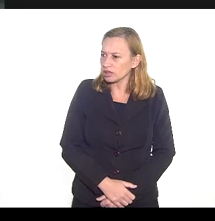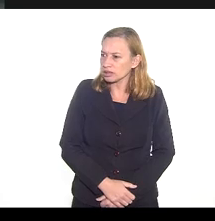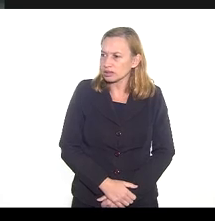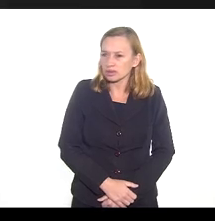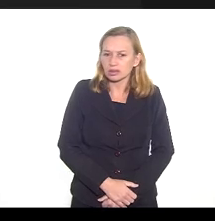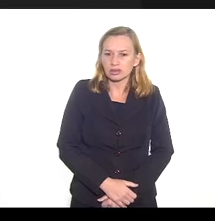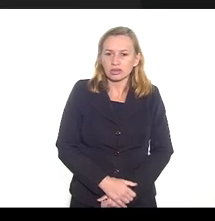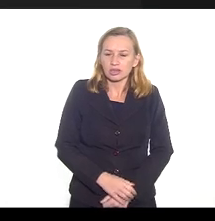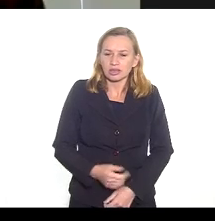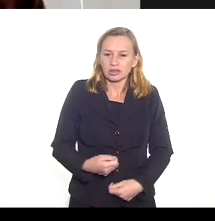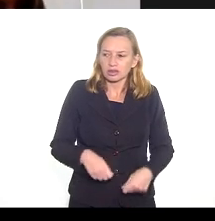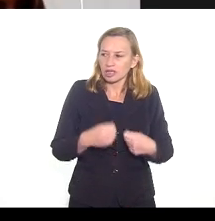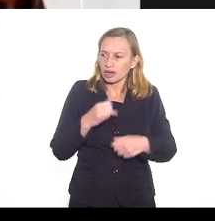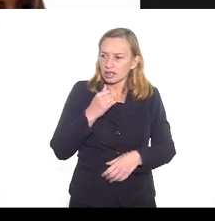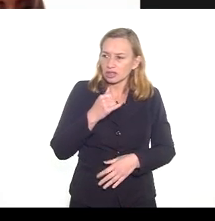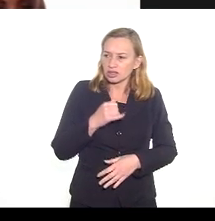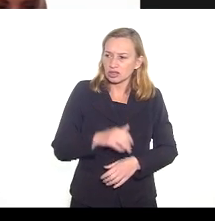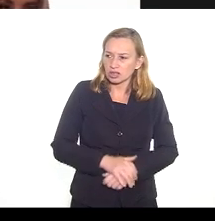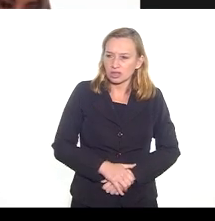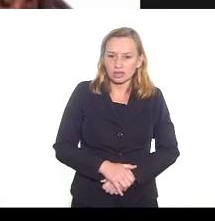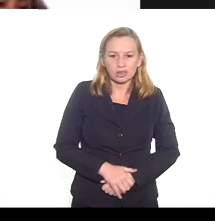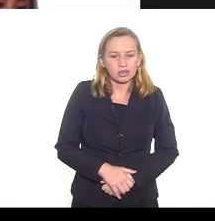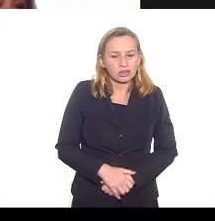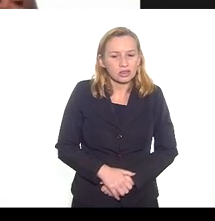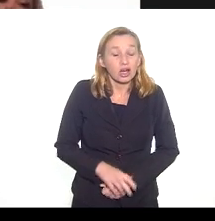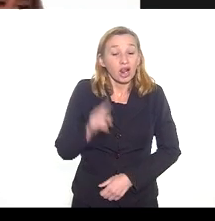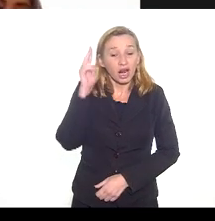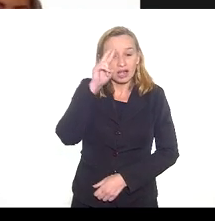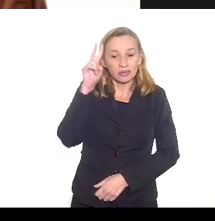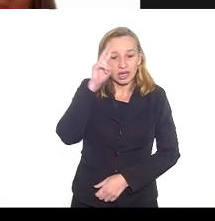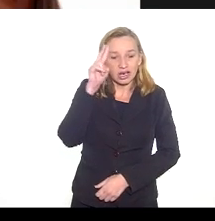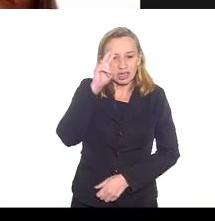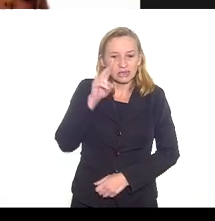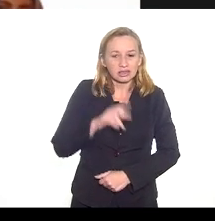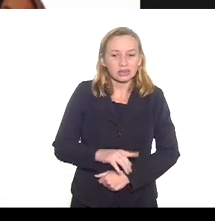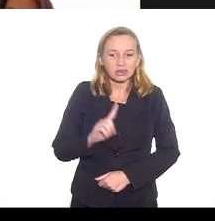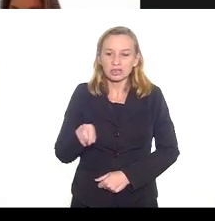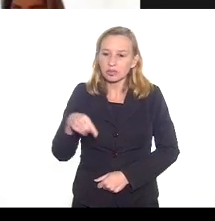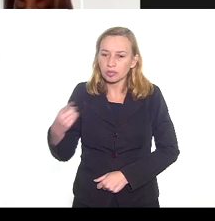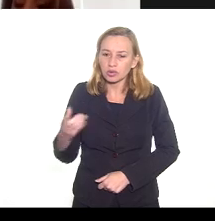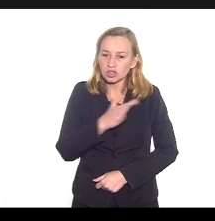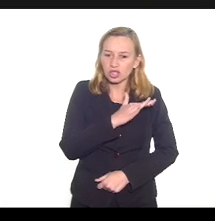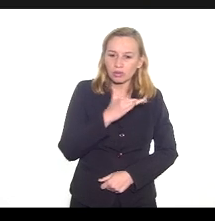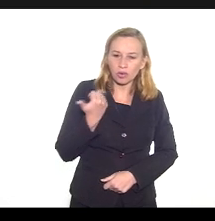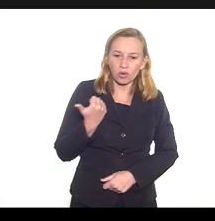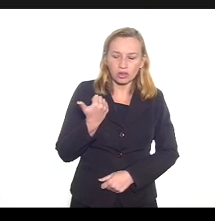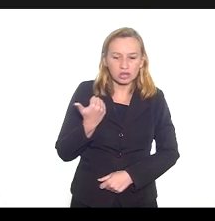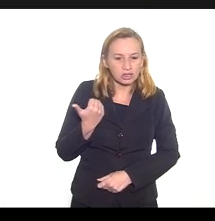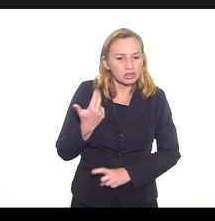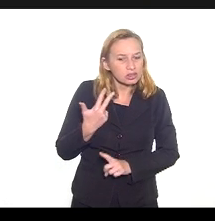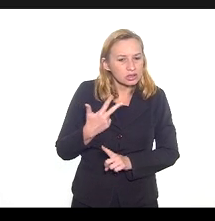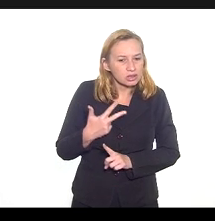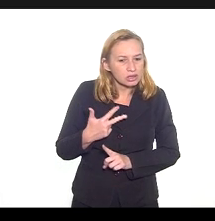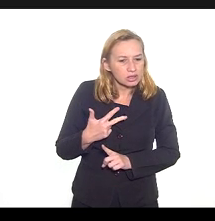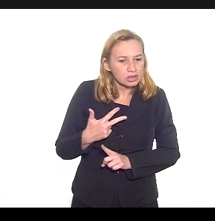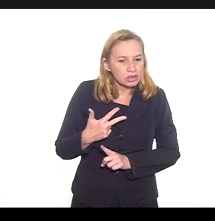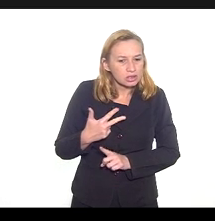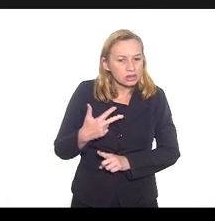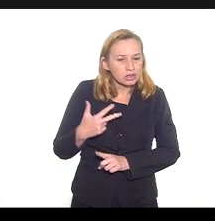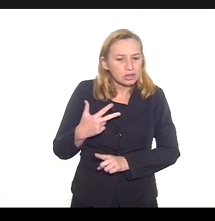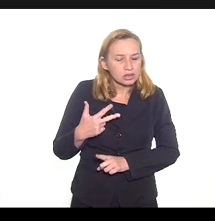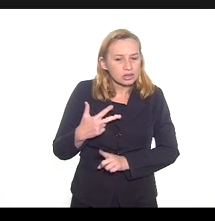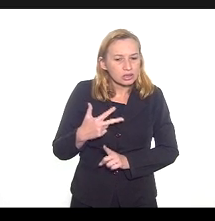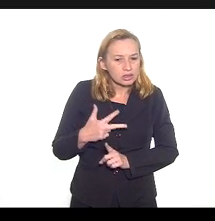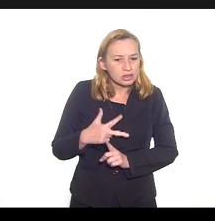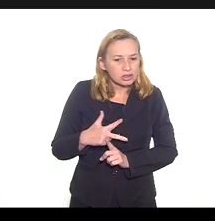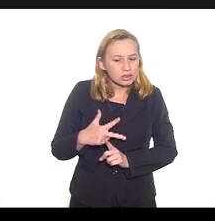né? Eu queria só lembrar aqui que depois da morte da Vitória, do assassinato da